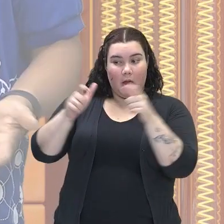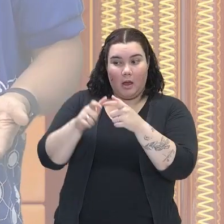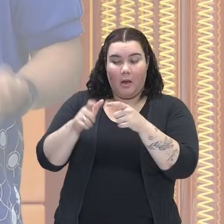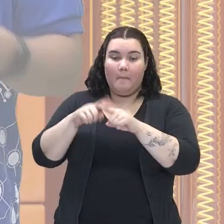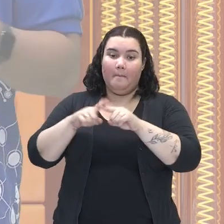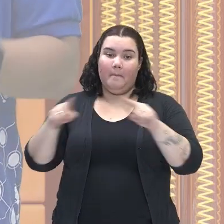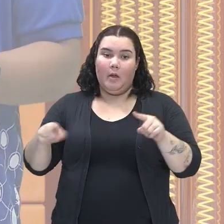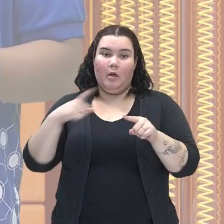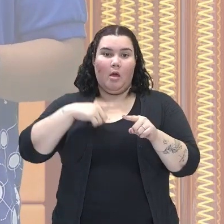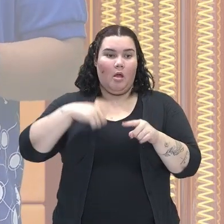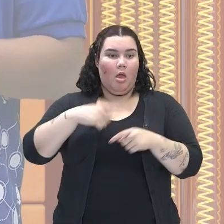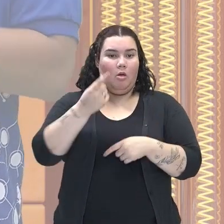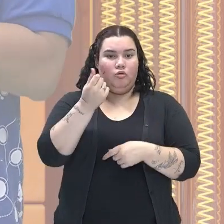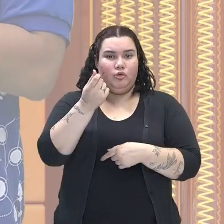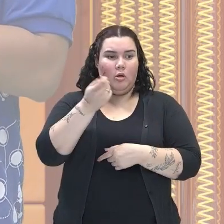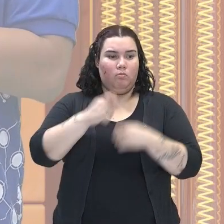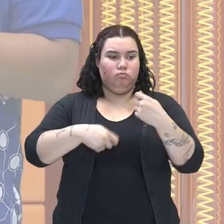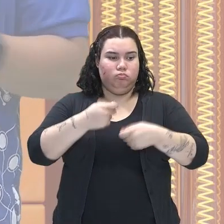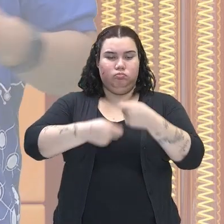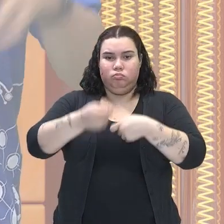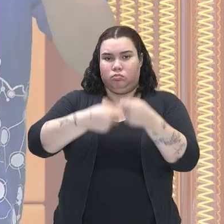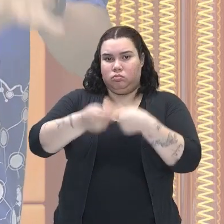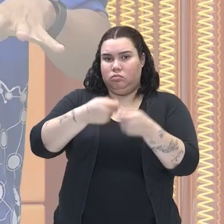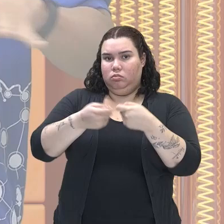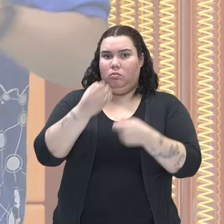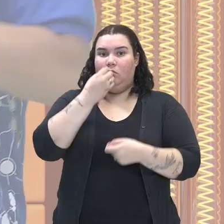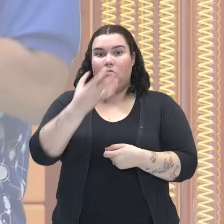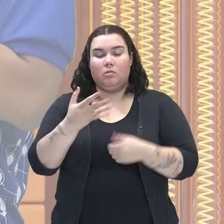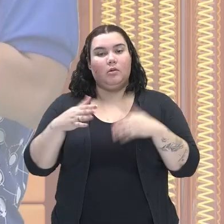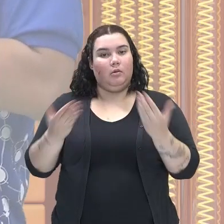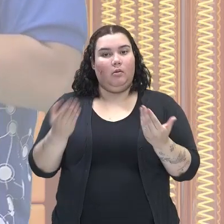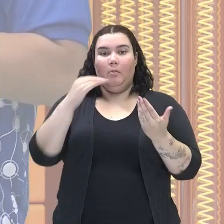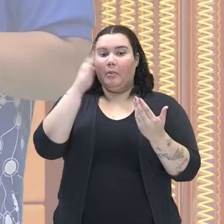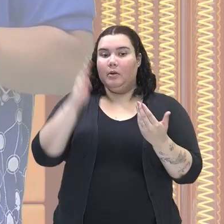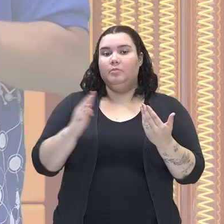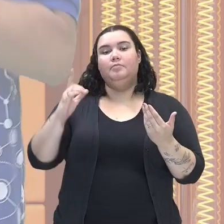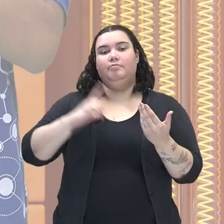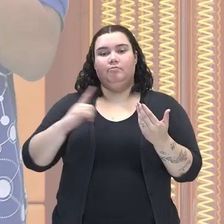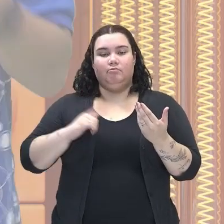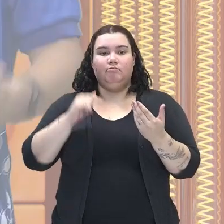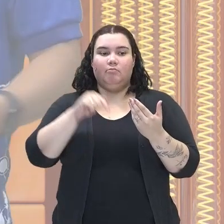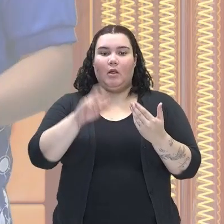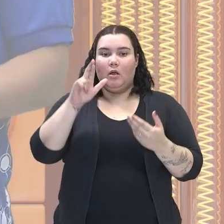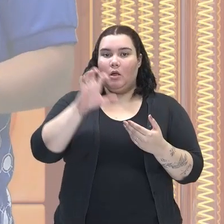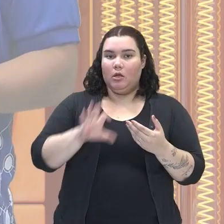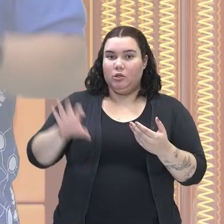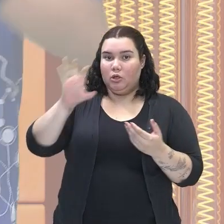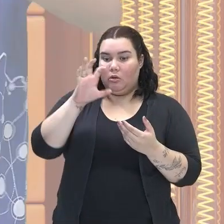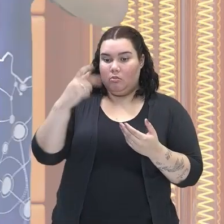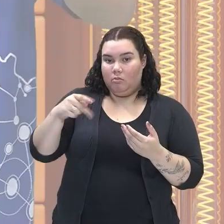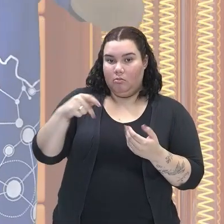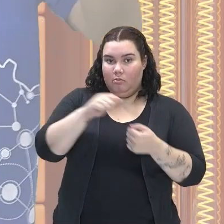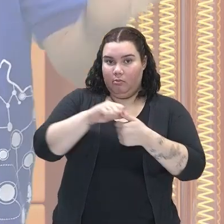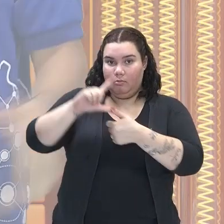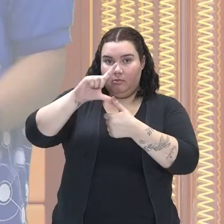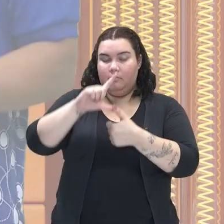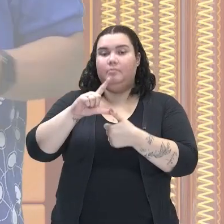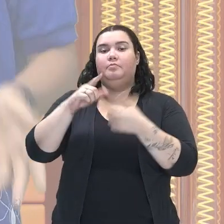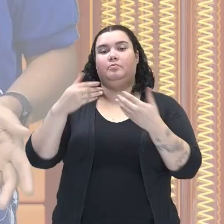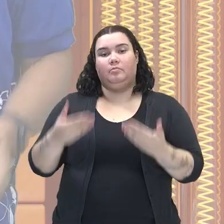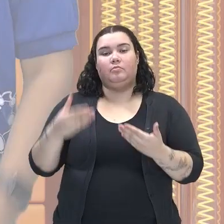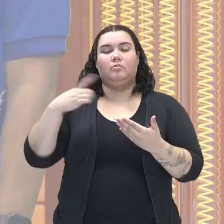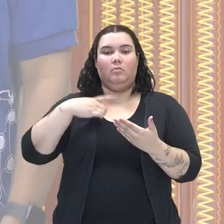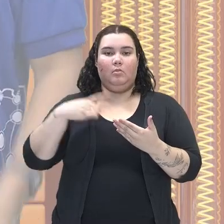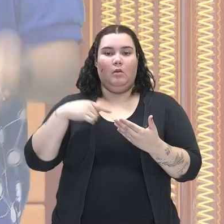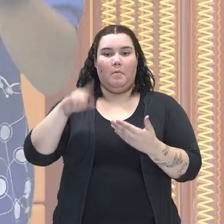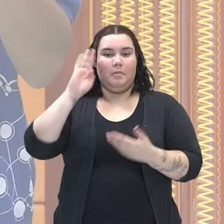muita grana. Então o Brasil tem essa característica de ser, aqui na região, né, ser o principal. Né? No sentido regional,